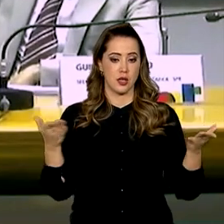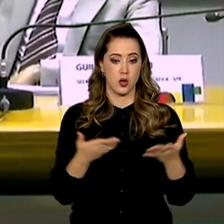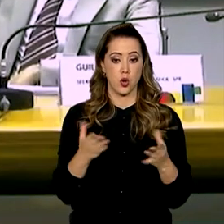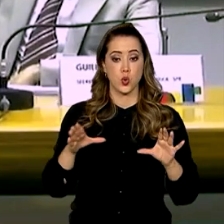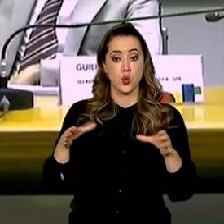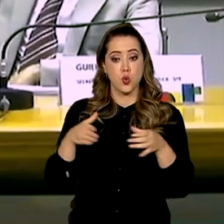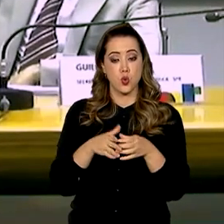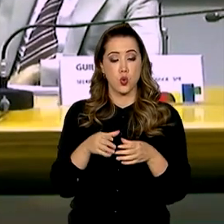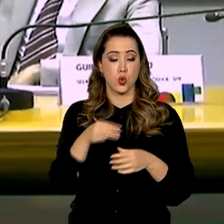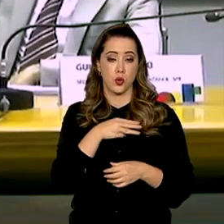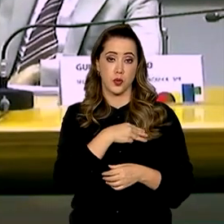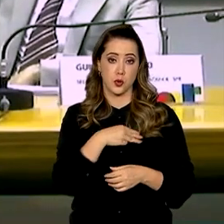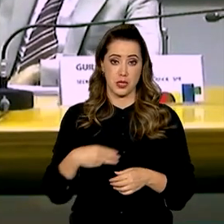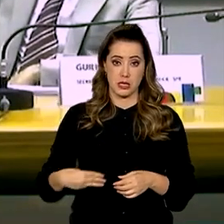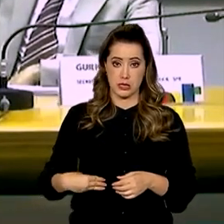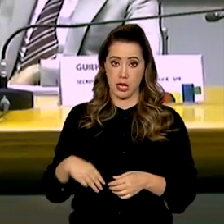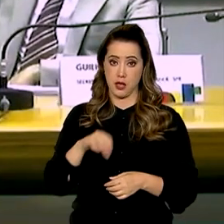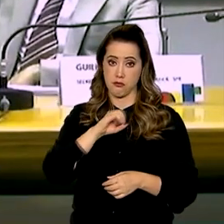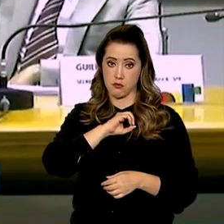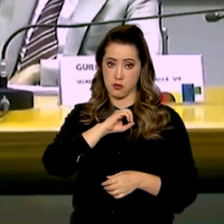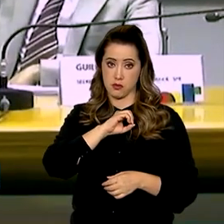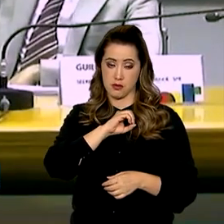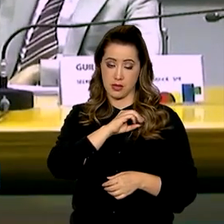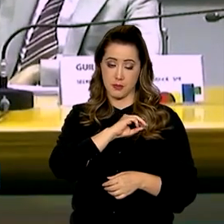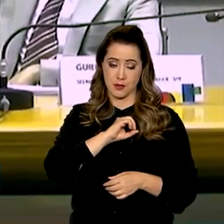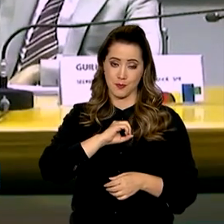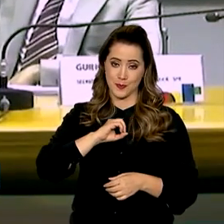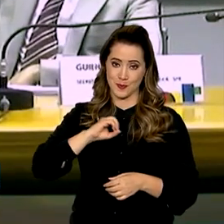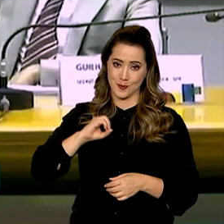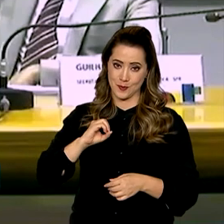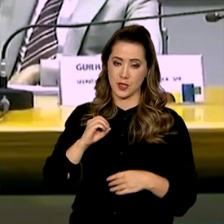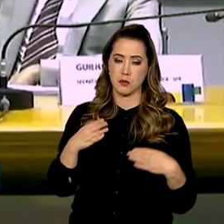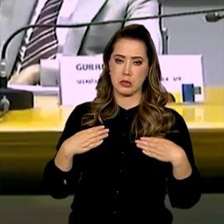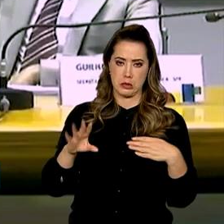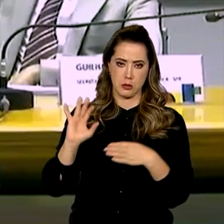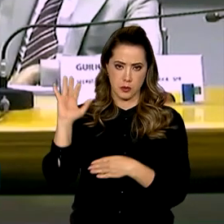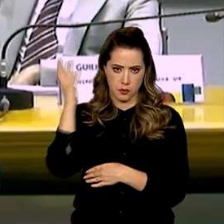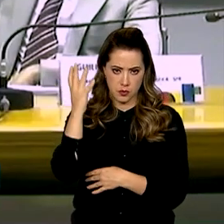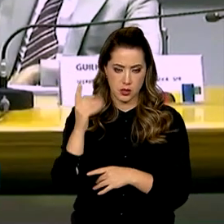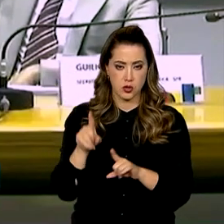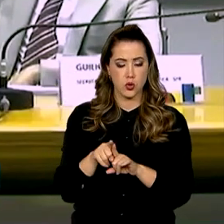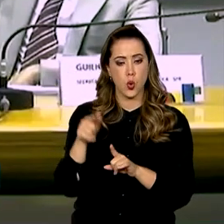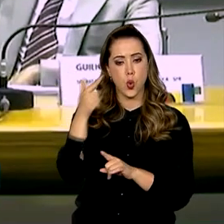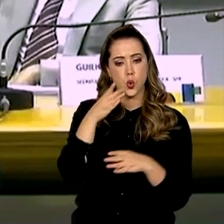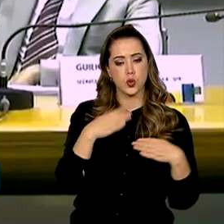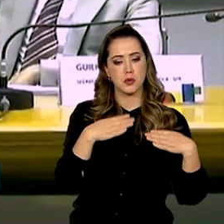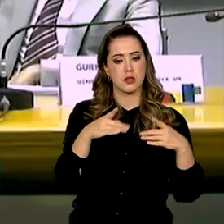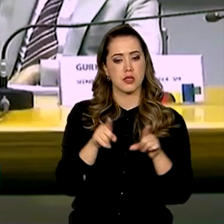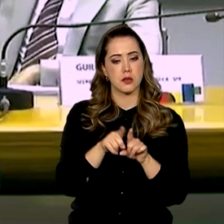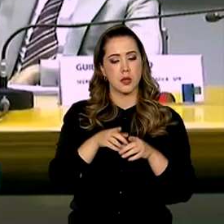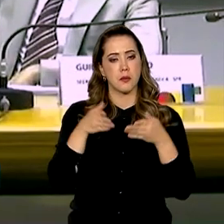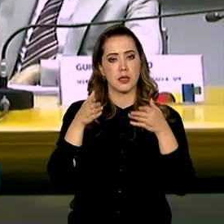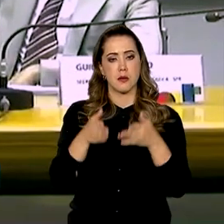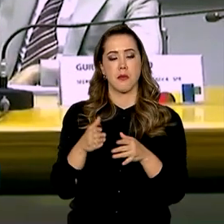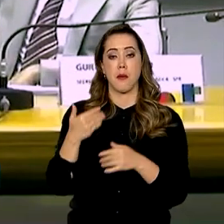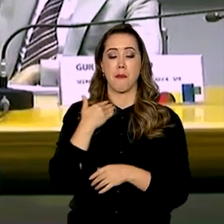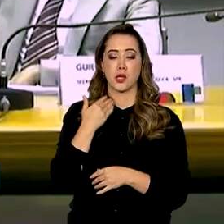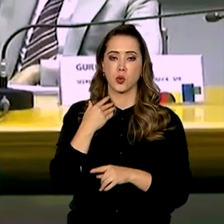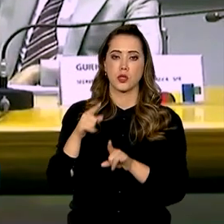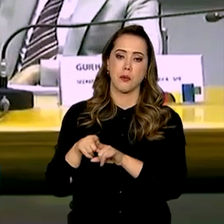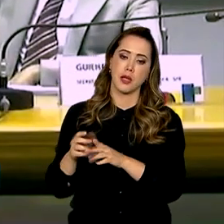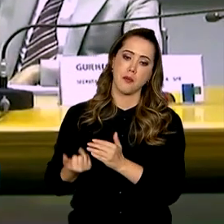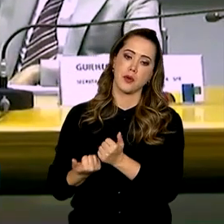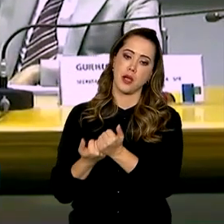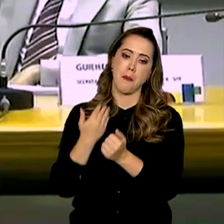Marina Silva, do Ministério do Meio Ambiente e Mudança do Clima, mas vários outros ministérios participaram. Bancos públicos que contribuíram,